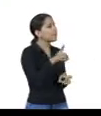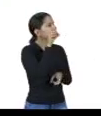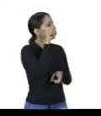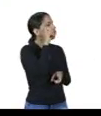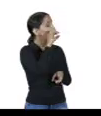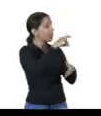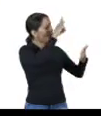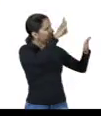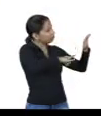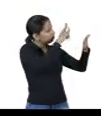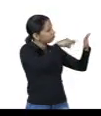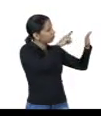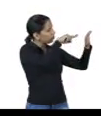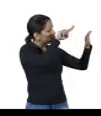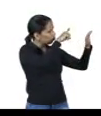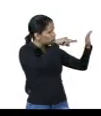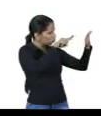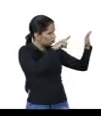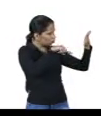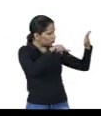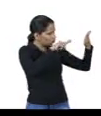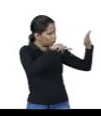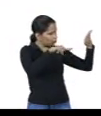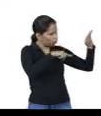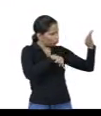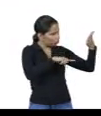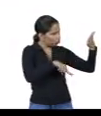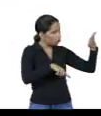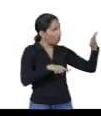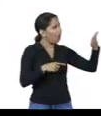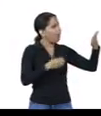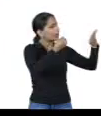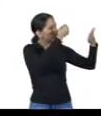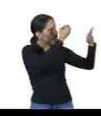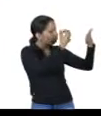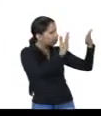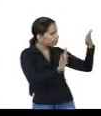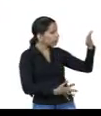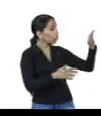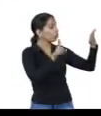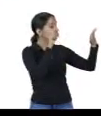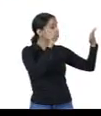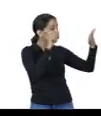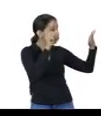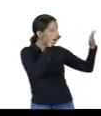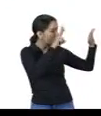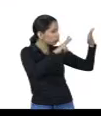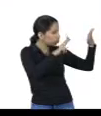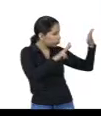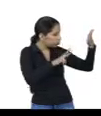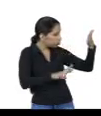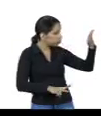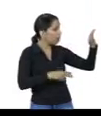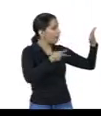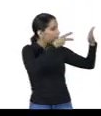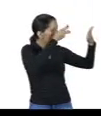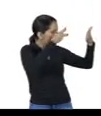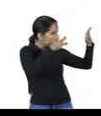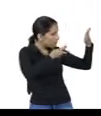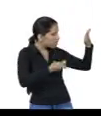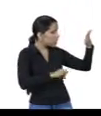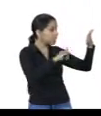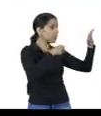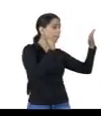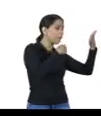dos checklists, ou seja, é uma listagem de quesitos avaliados diariamente, onde ele pode identificar a